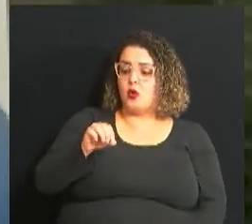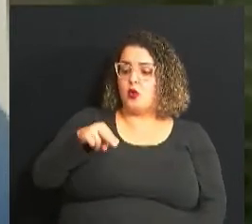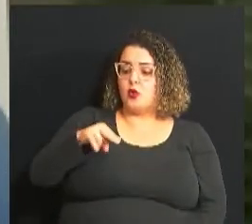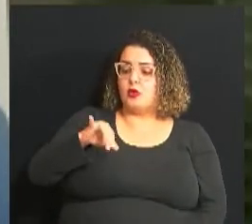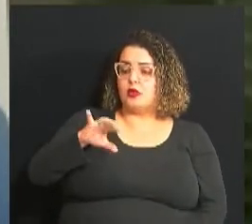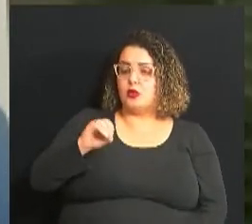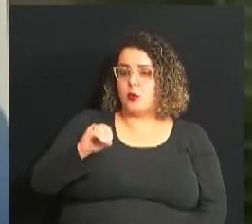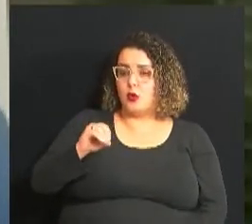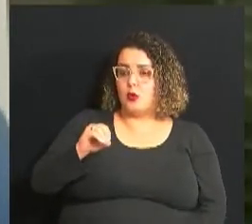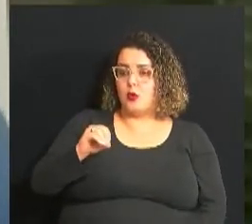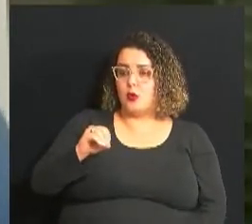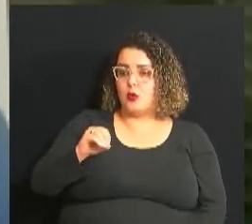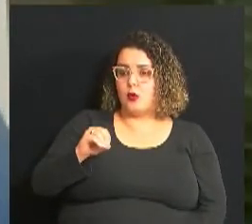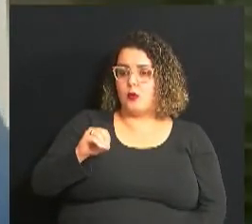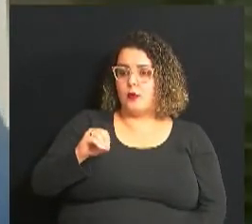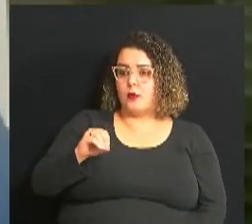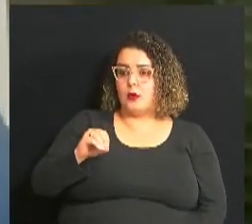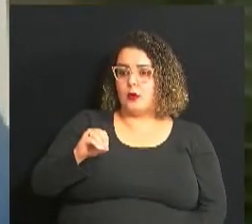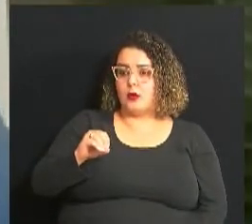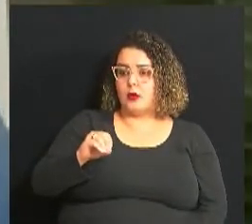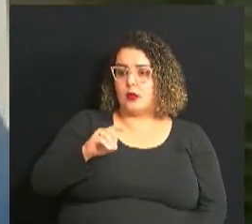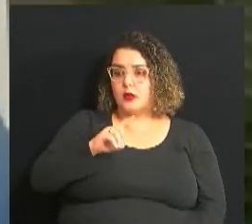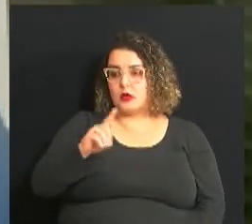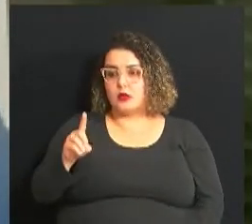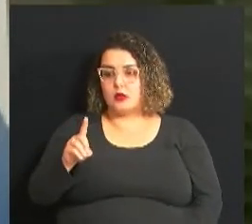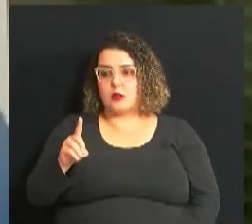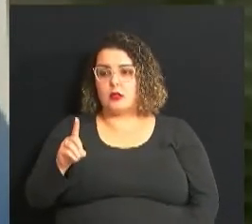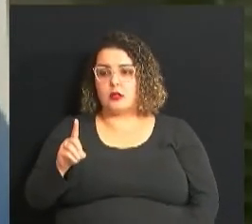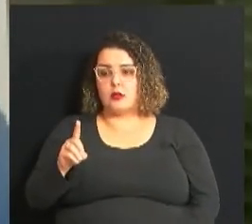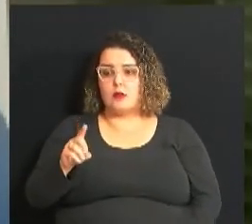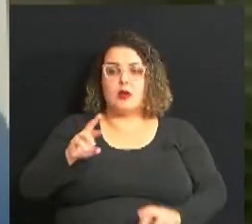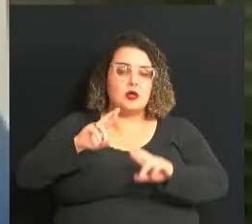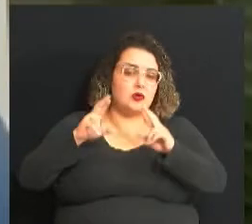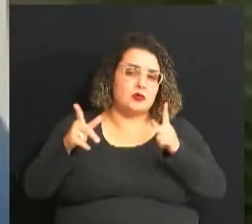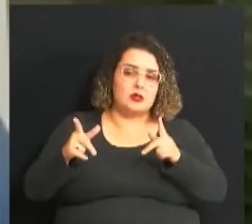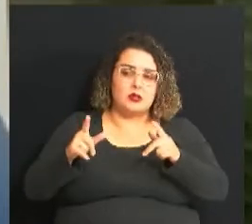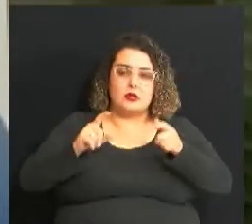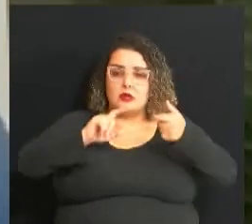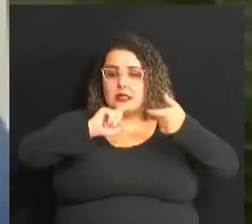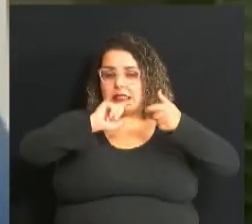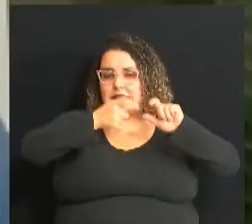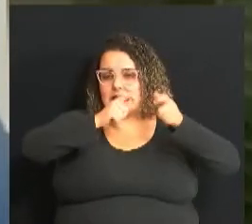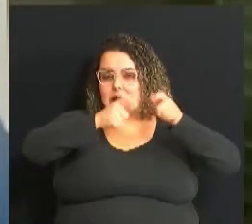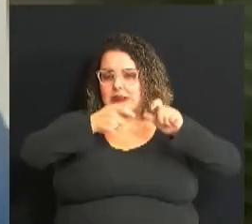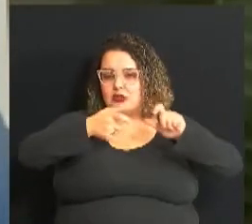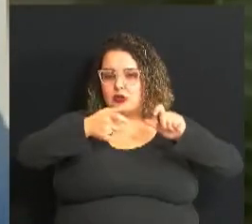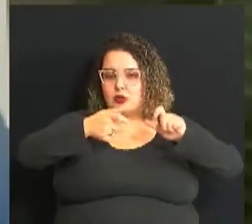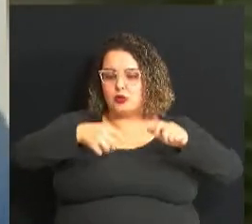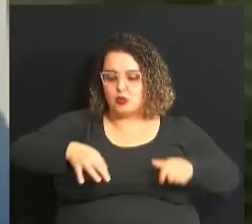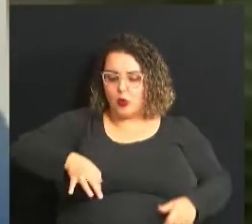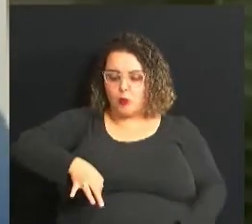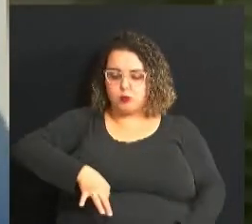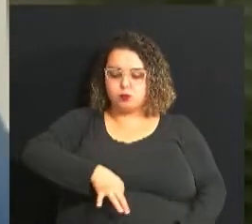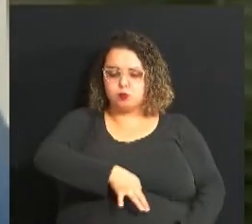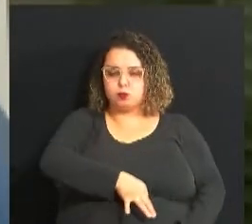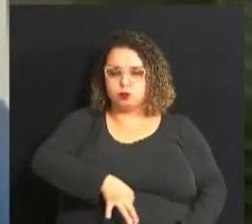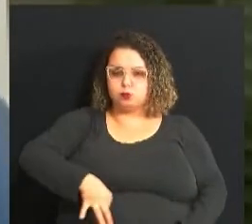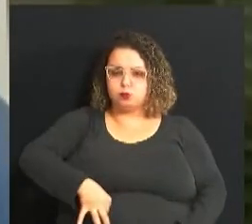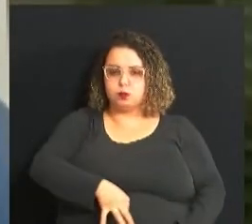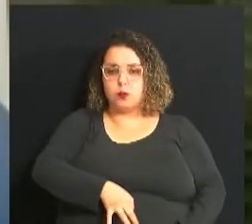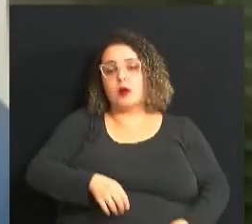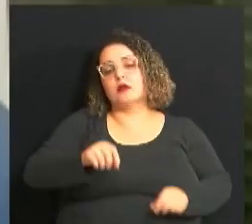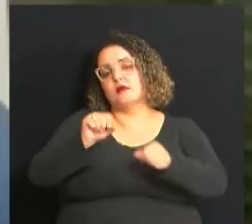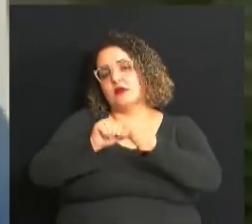porque não é tão infrequente de ter transtornos de intestino grosso, por exemplo, uma colonoscopia,